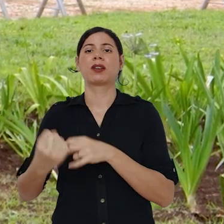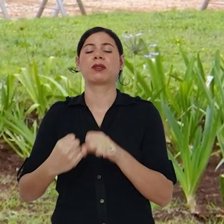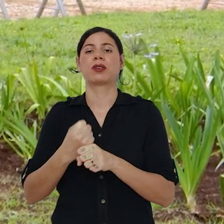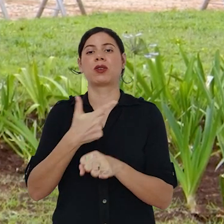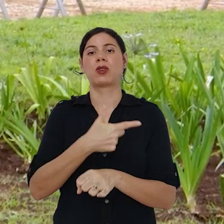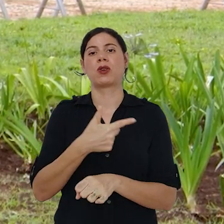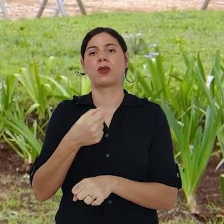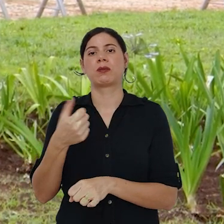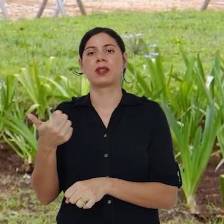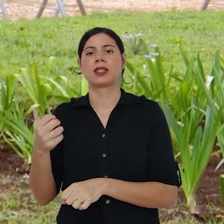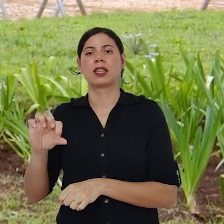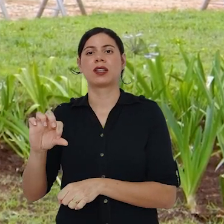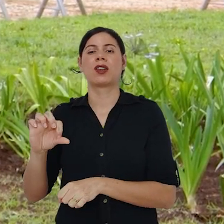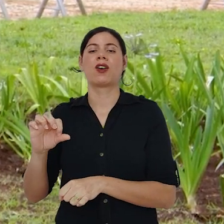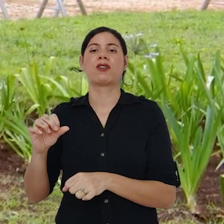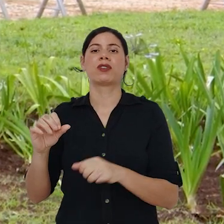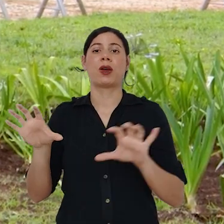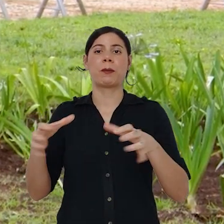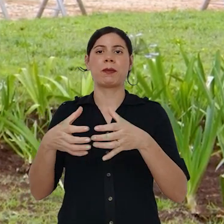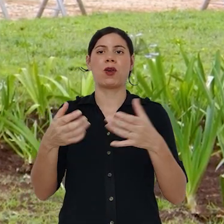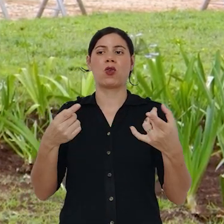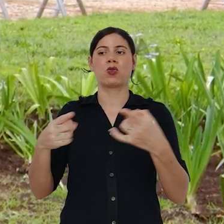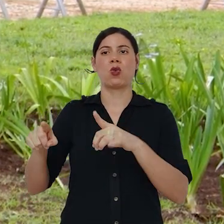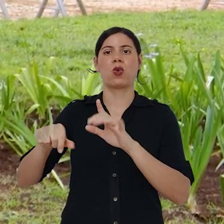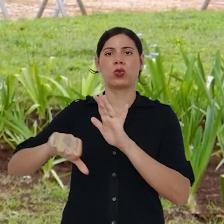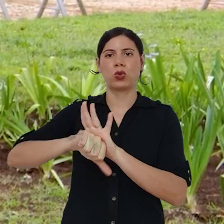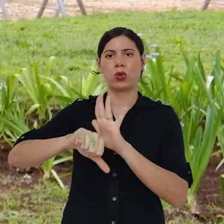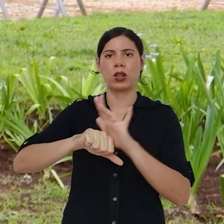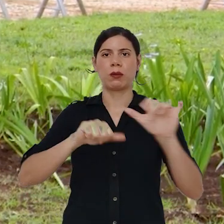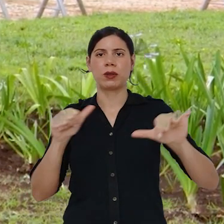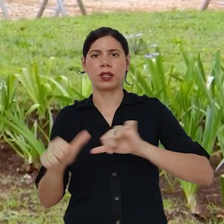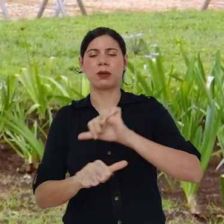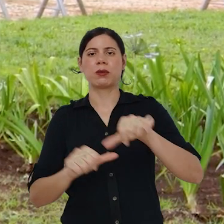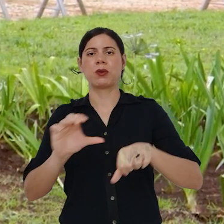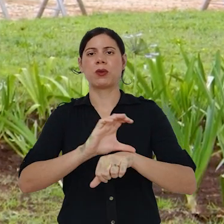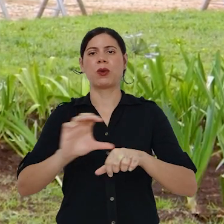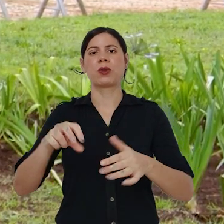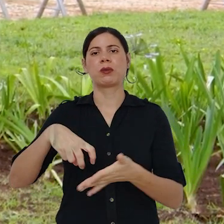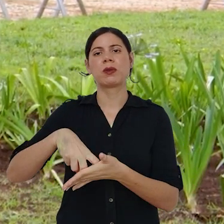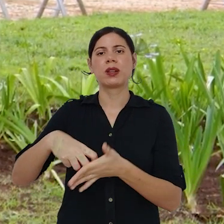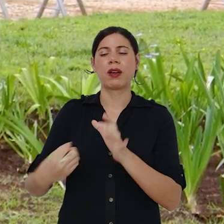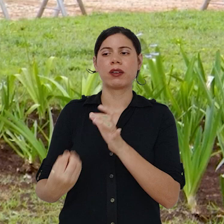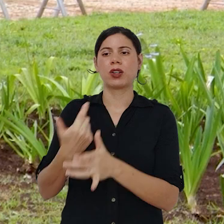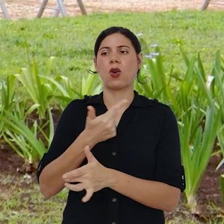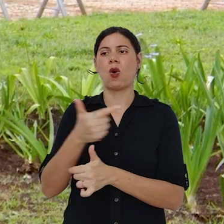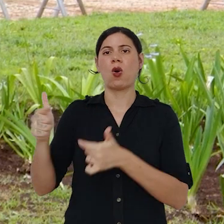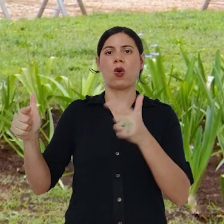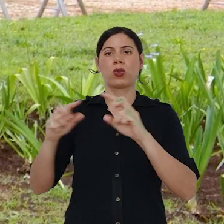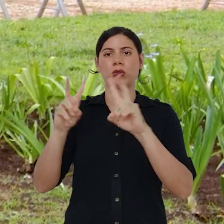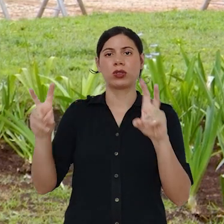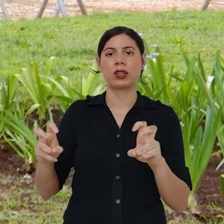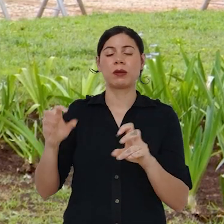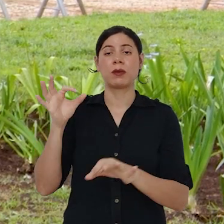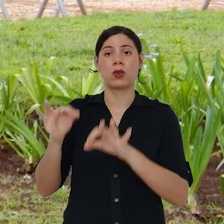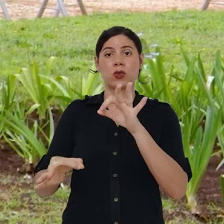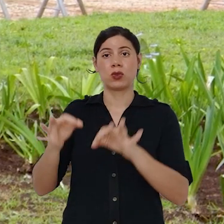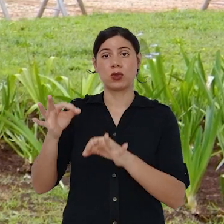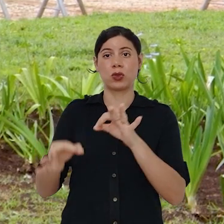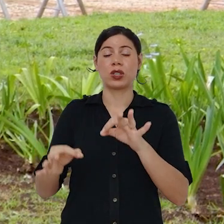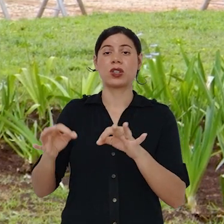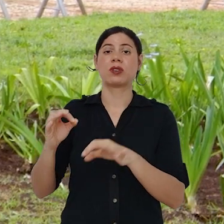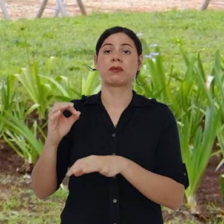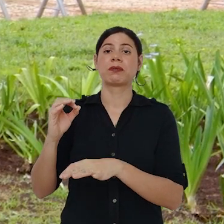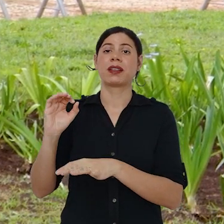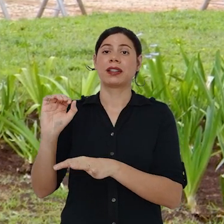pacote anticrime, que alterou o Código de Processo Penal e instituiu, entre outras coisas, o juiz das garantias. Além disso,